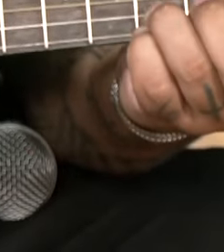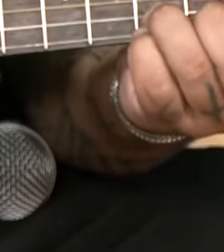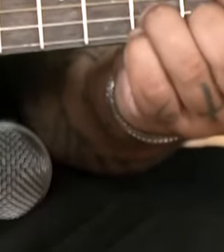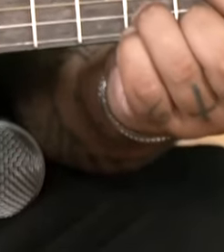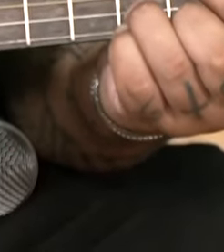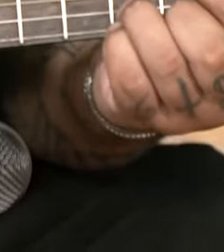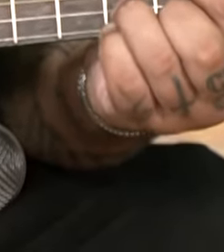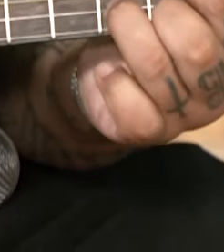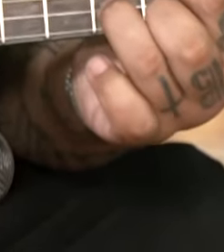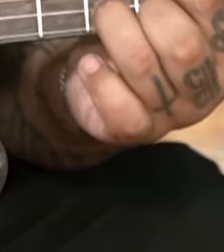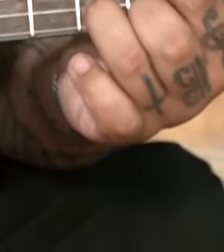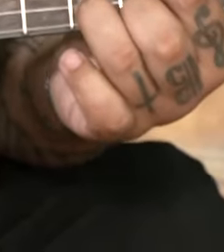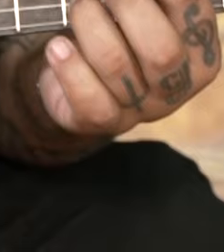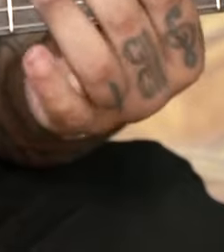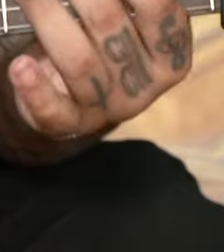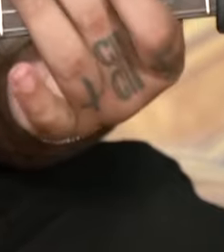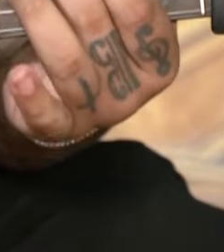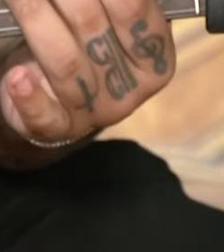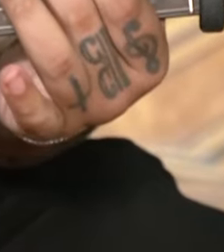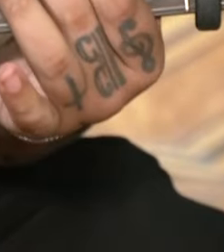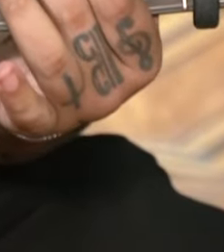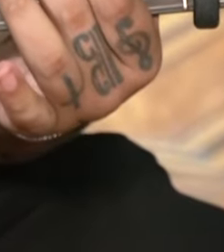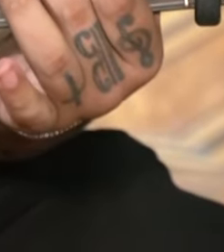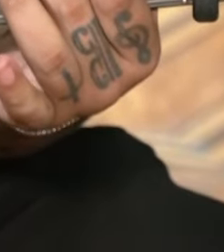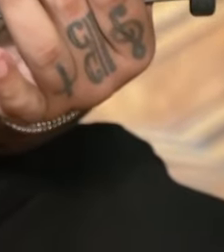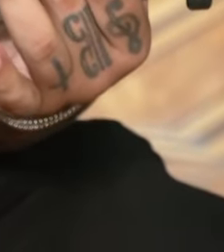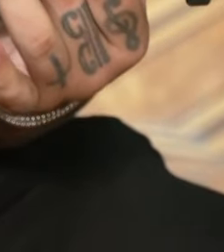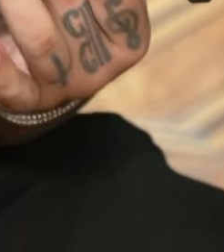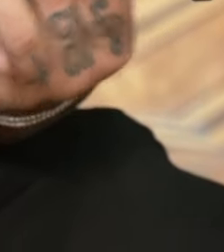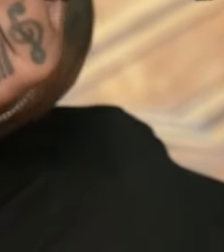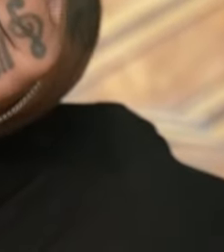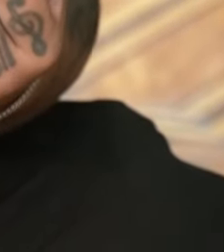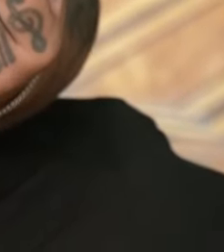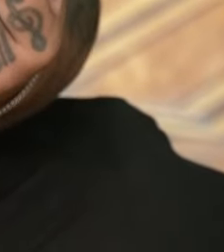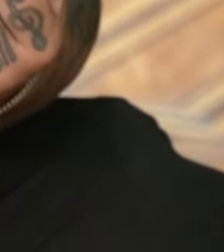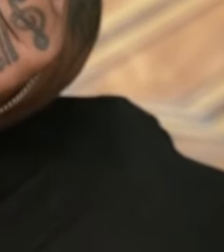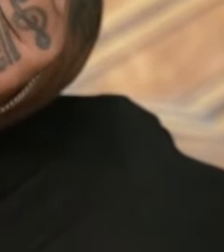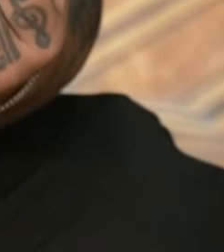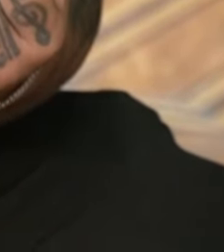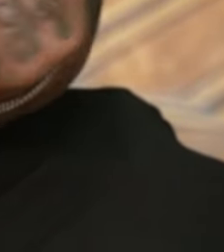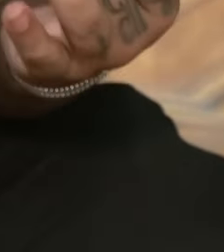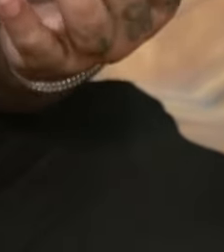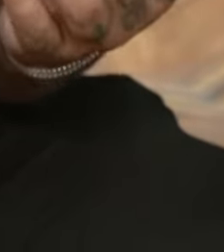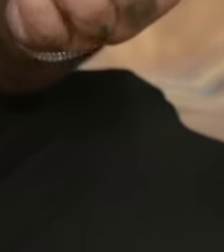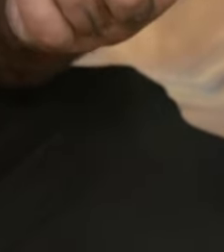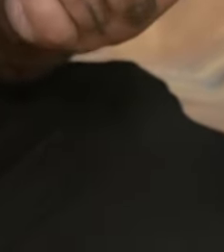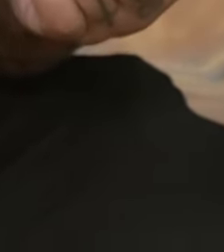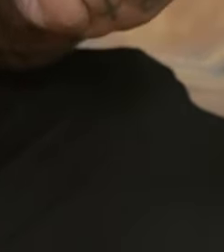Aleluia. Não, não, não, não, não, não, não, não, não.